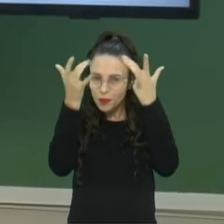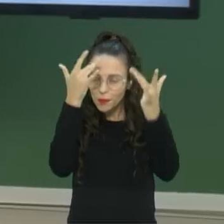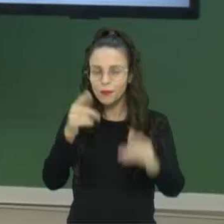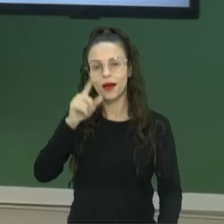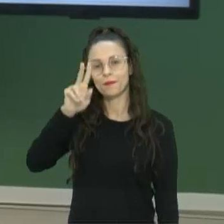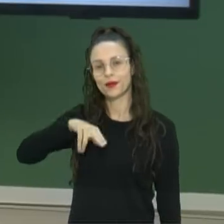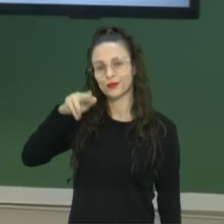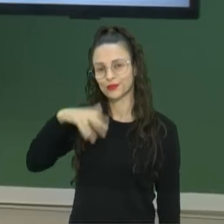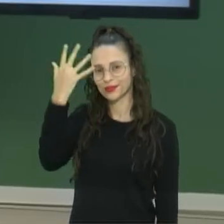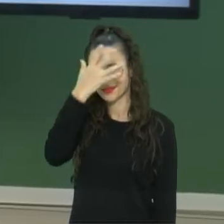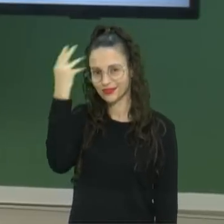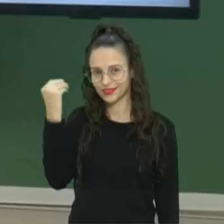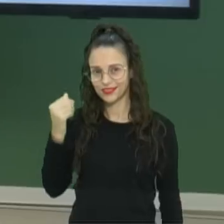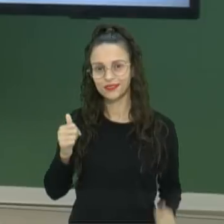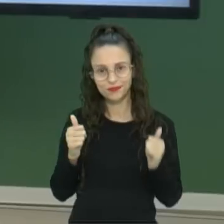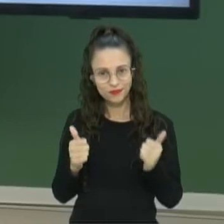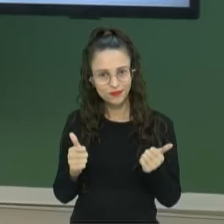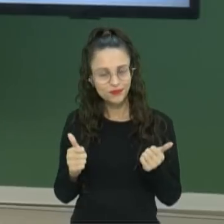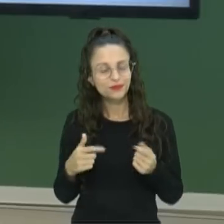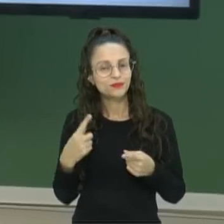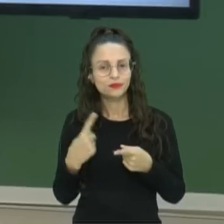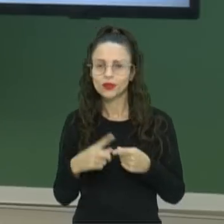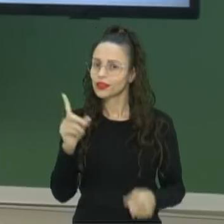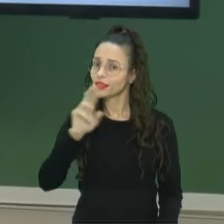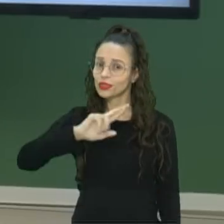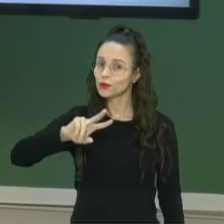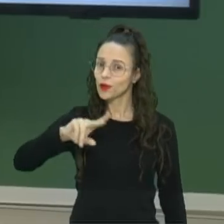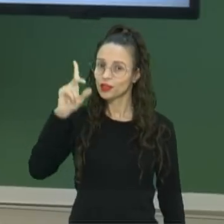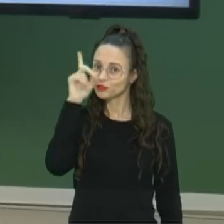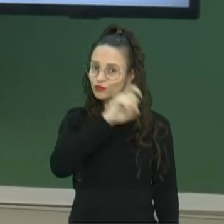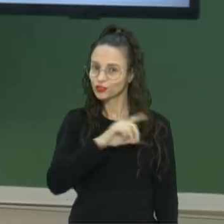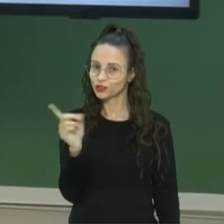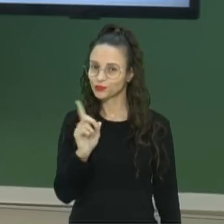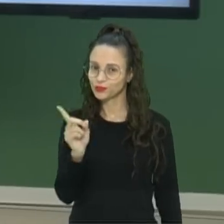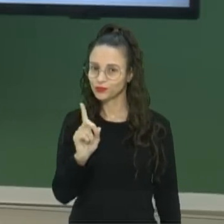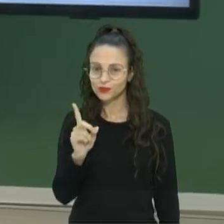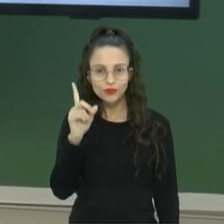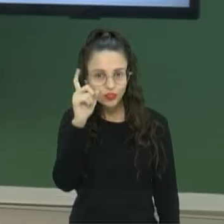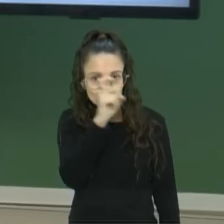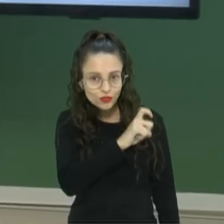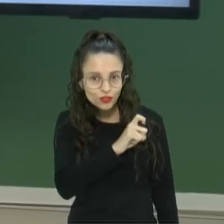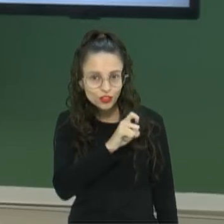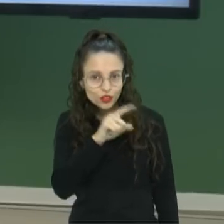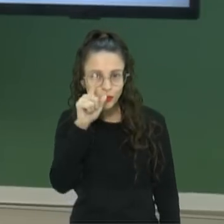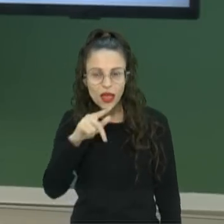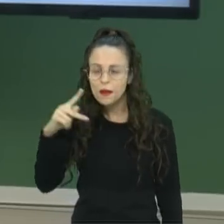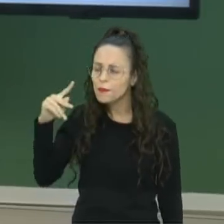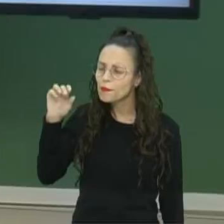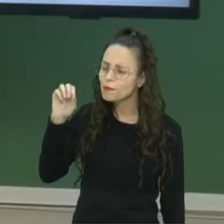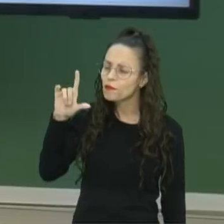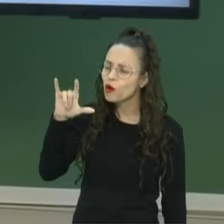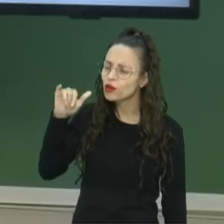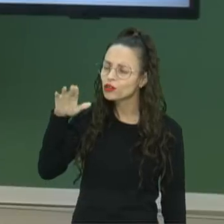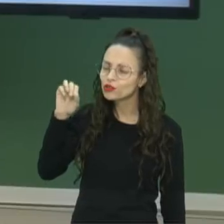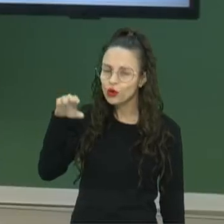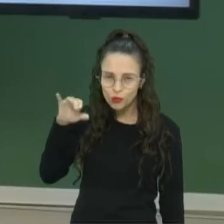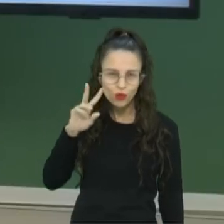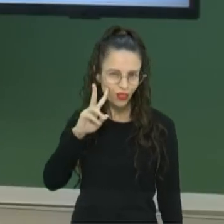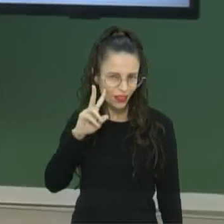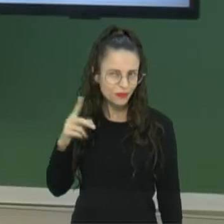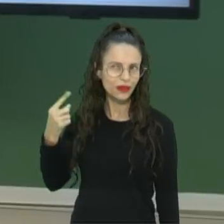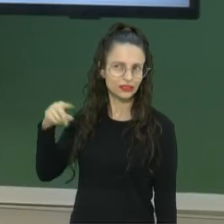mais esquecer. Porque não é difícil, gente, certo? Difícil é aqueles polinômio enorme que vocês viram,